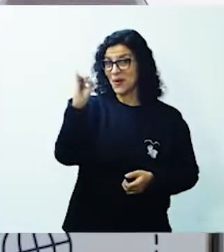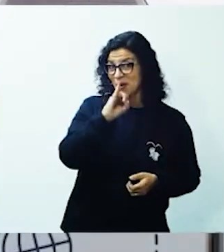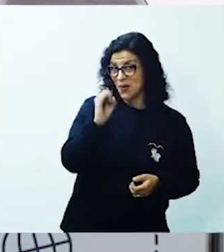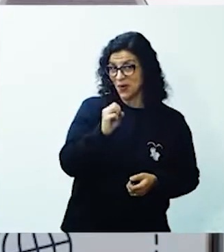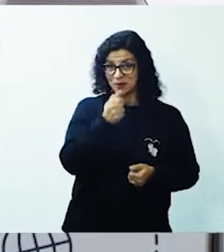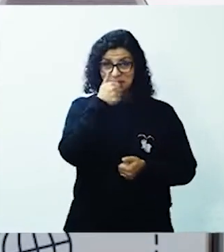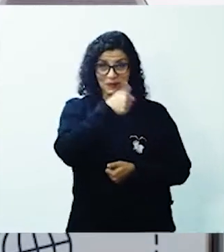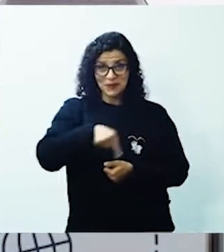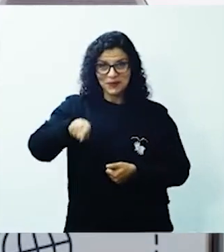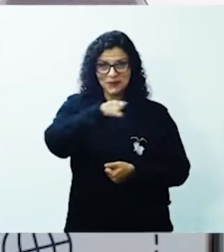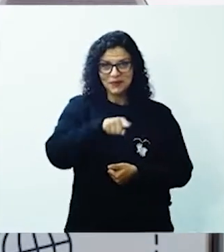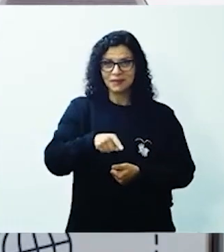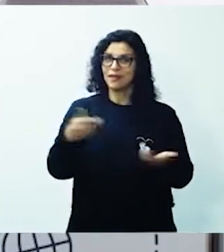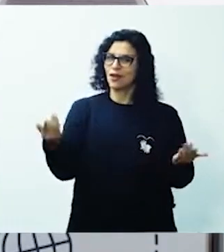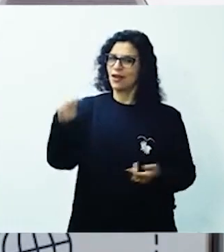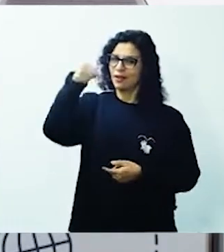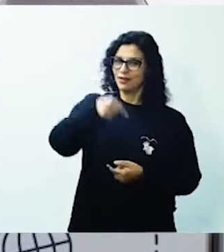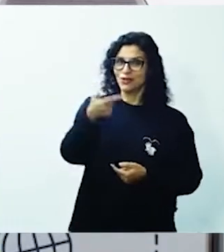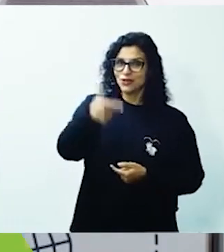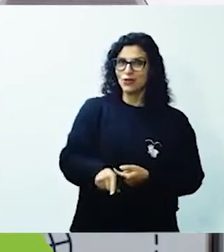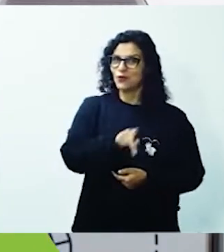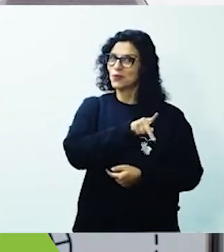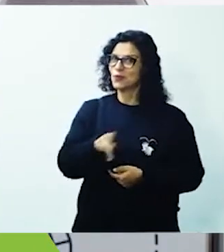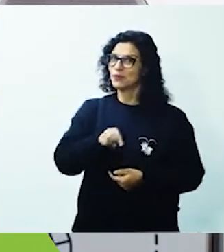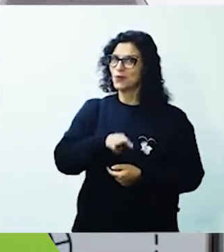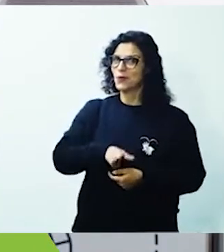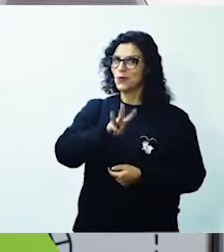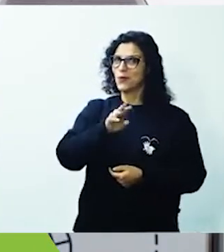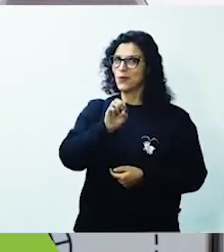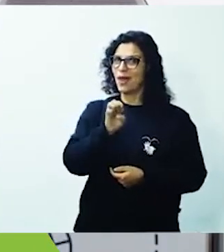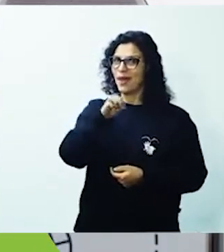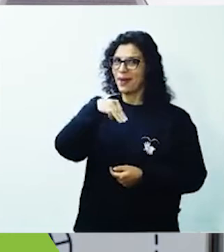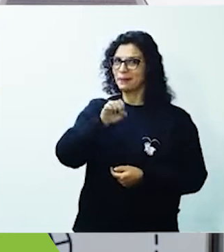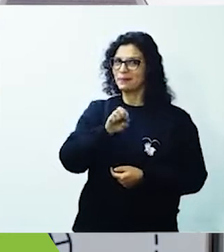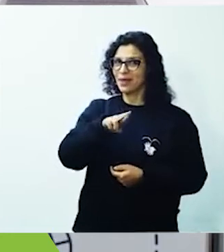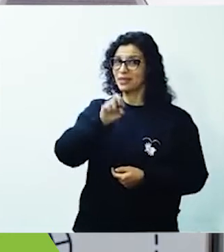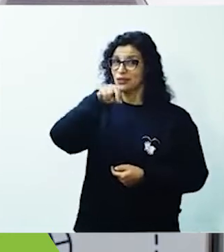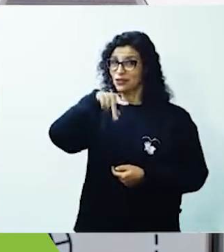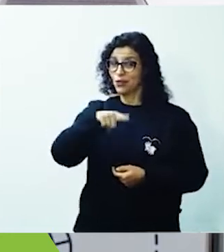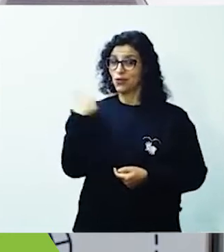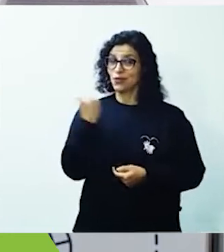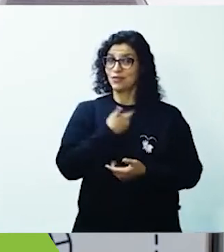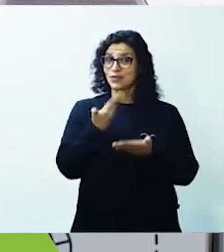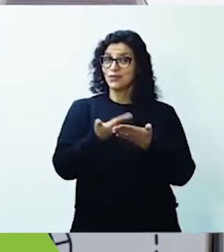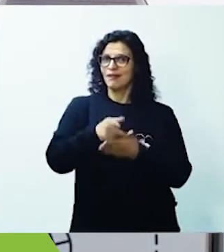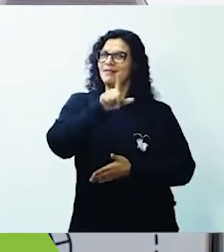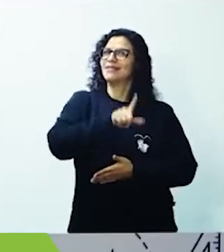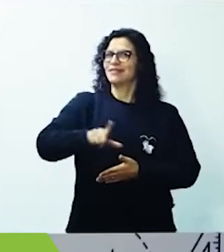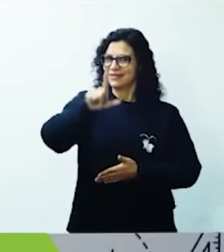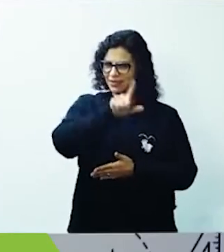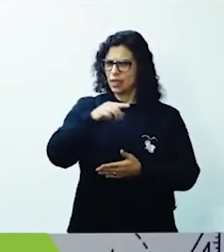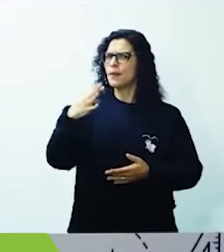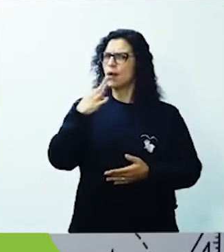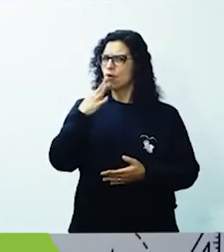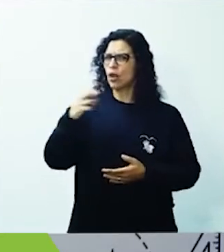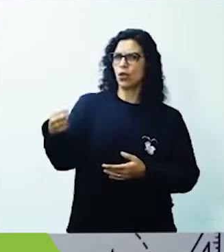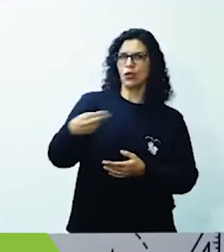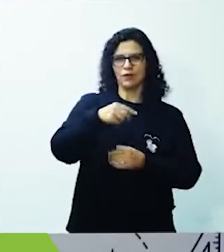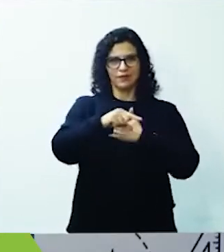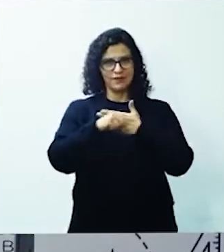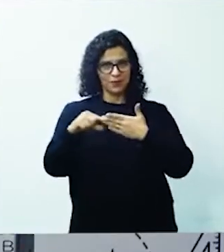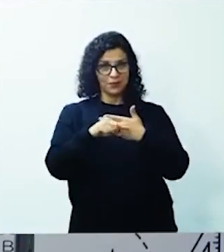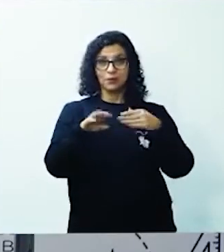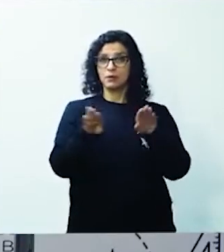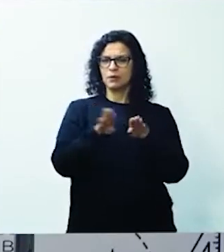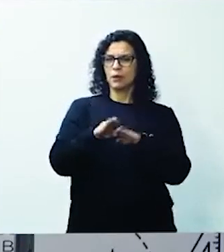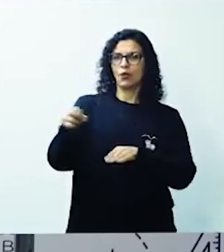Olá, pessoal, tudo bem com vocês? Estou de volta, professor Emerson, para a gente trabalhar o quê? Literatura, para nós conhecermos novos